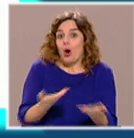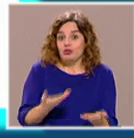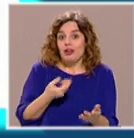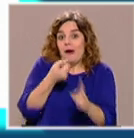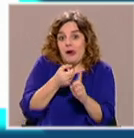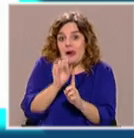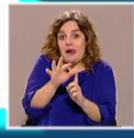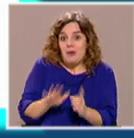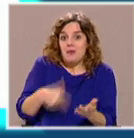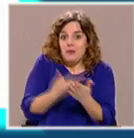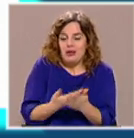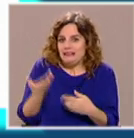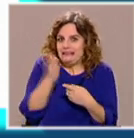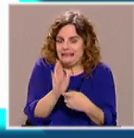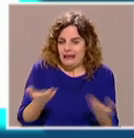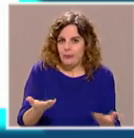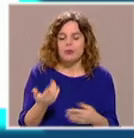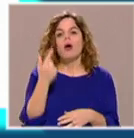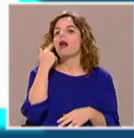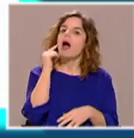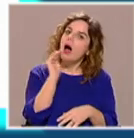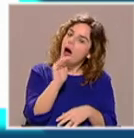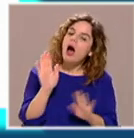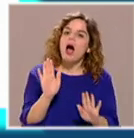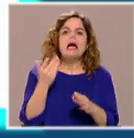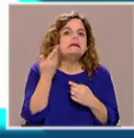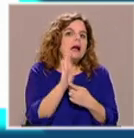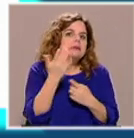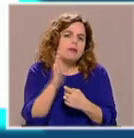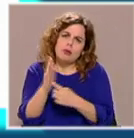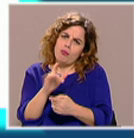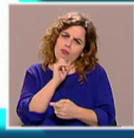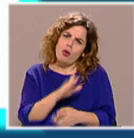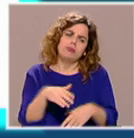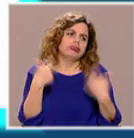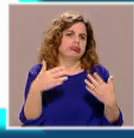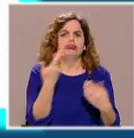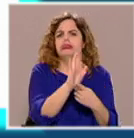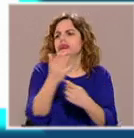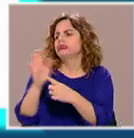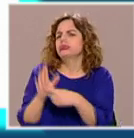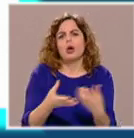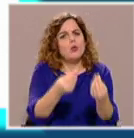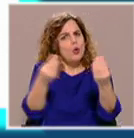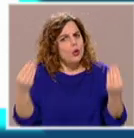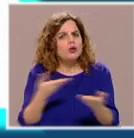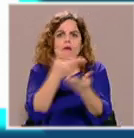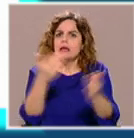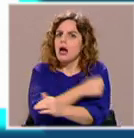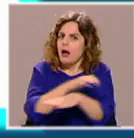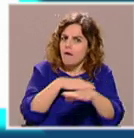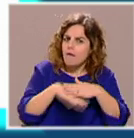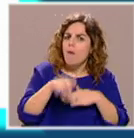assim, com um exemplo. Chama a atenção que isto é sempre um exemplo, porque pode haver muitas outras medidas, muitas outras coisas que vocês façam em